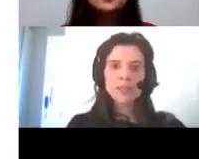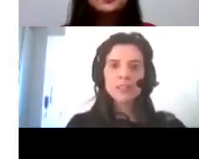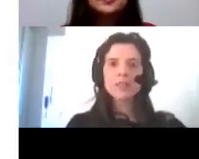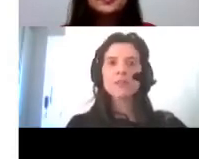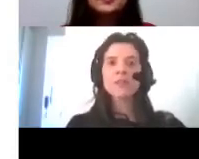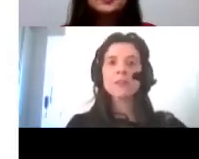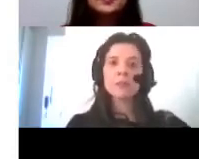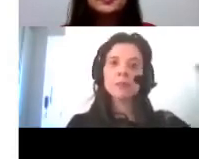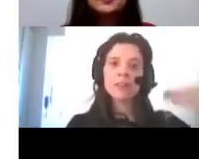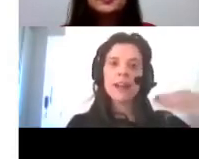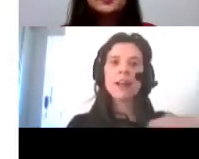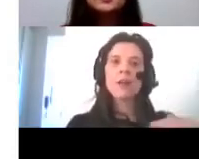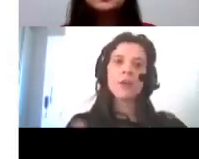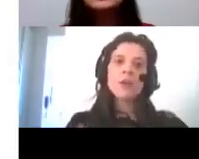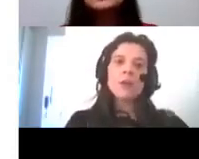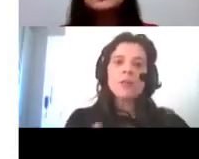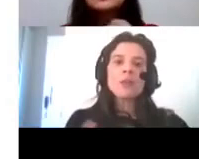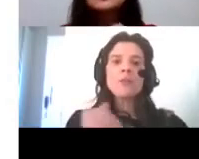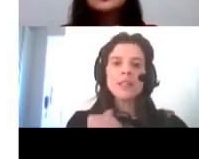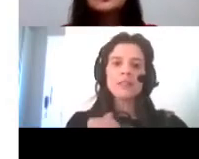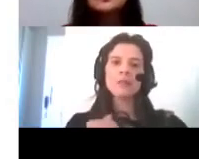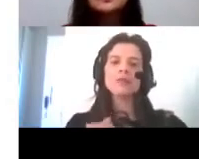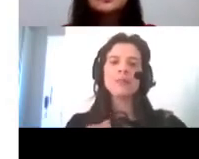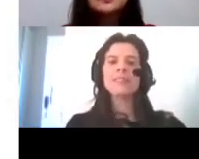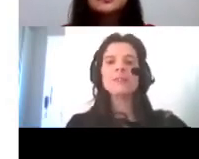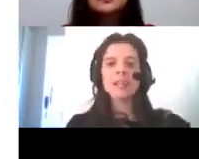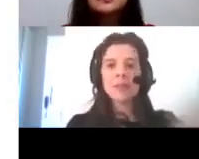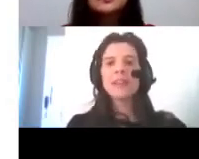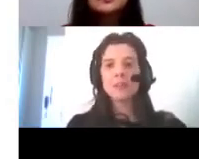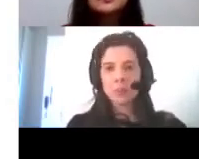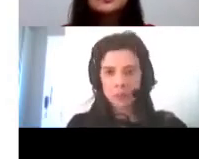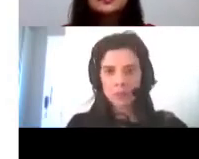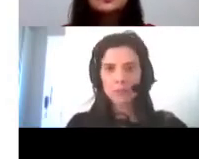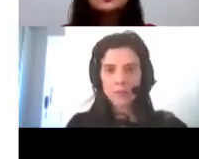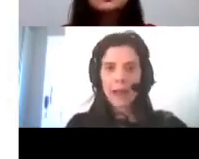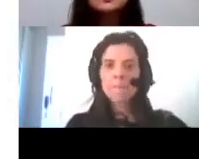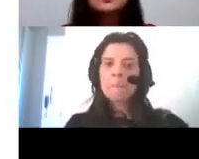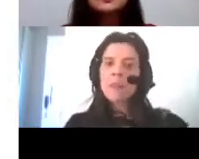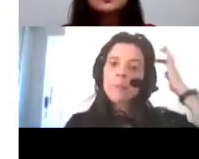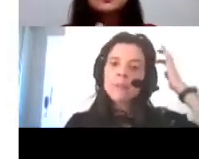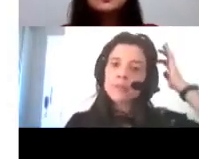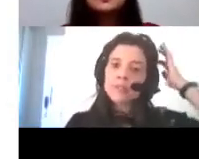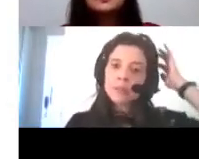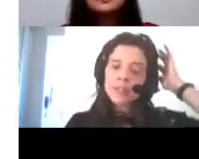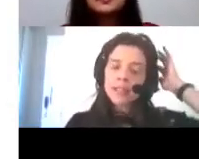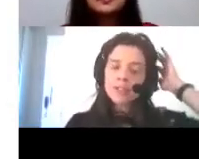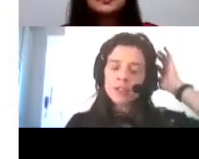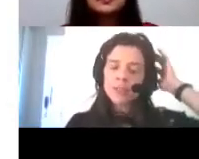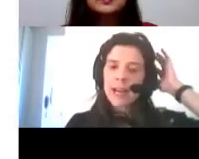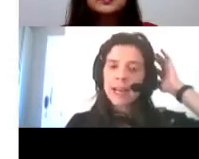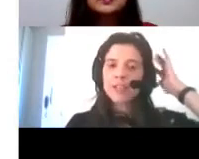outro. Então, se você burlar ou não cumprir um dos princípios, você acaba ferindo o outro, tá? A presunção